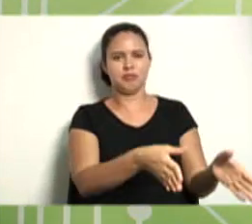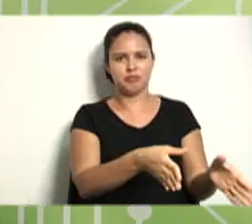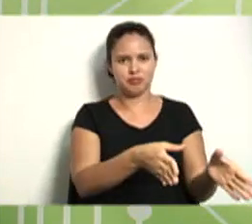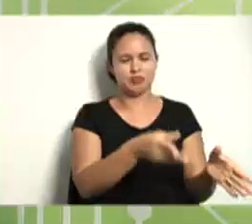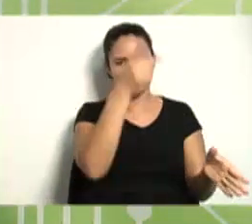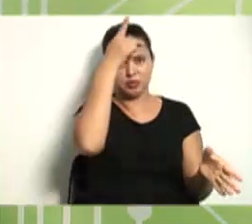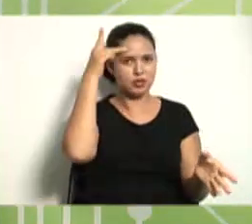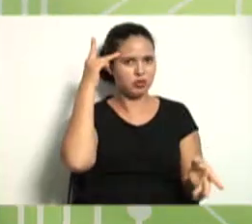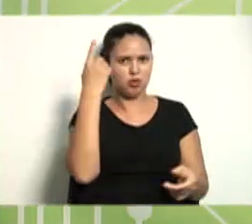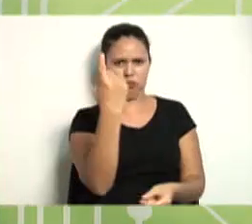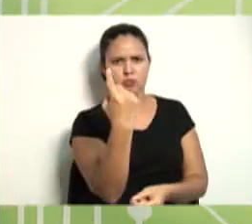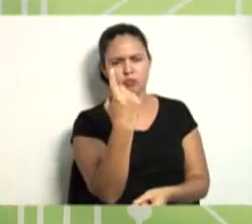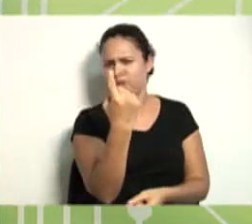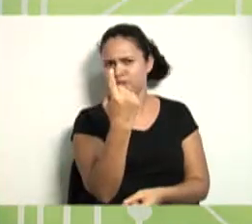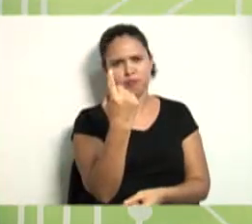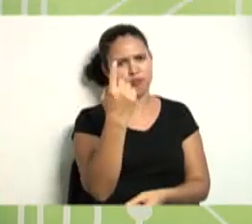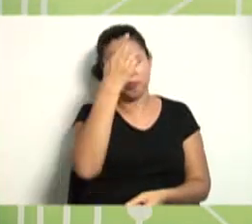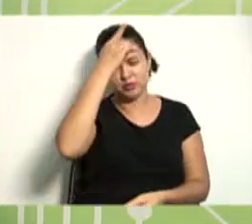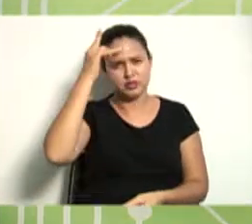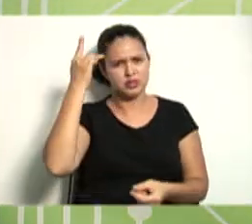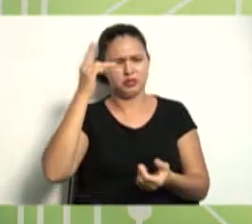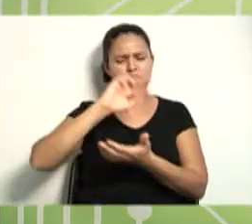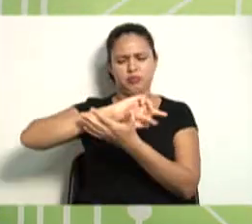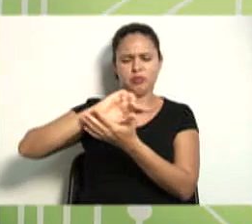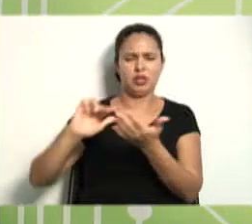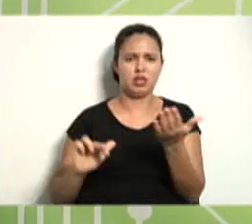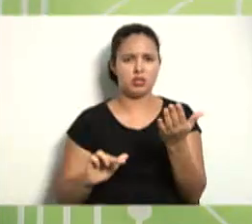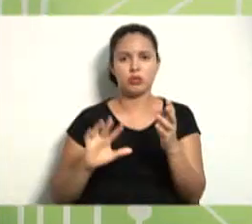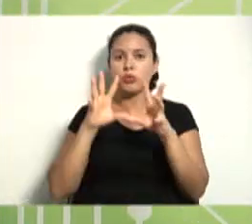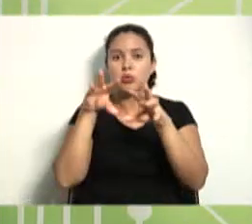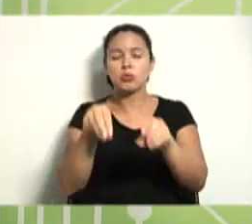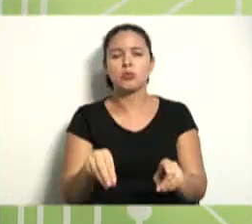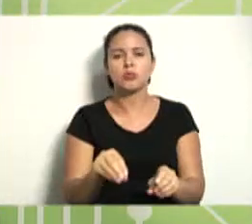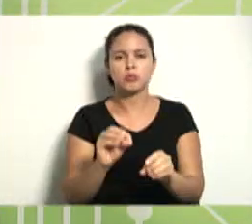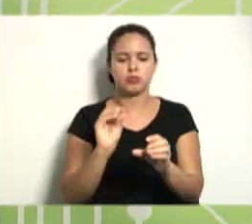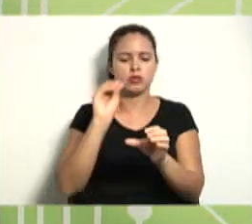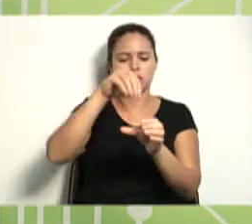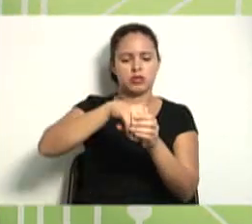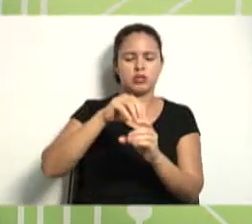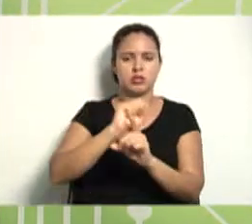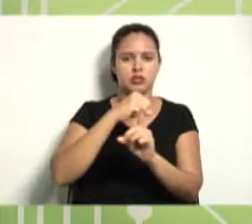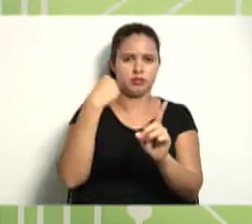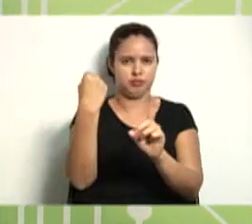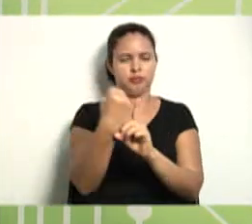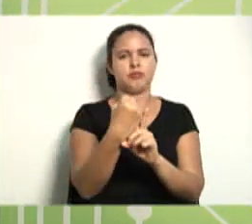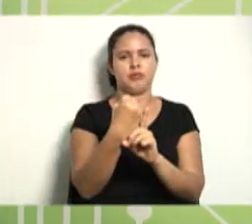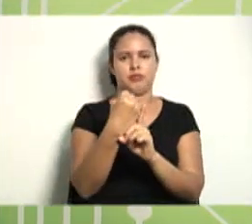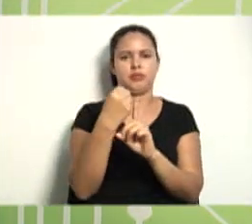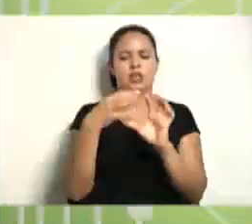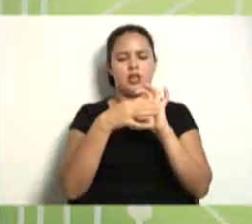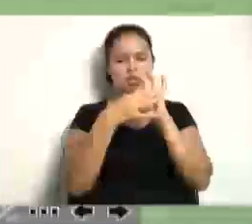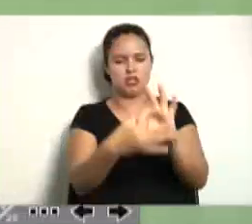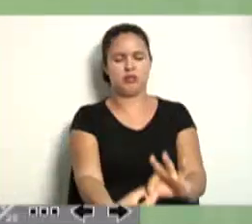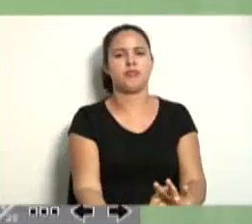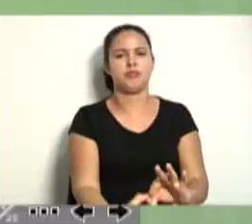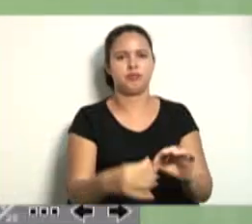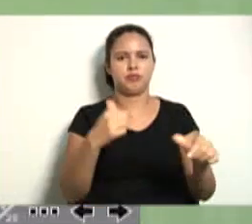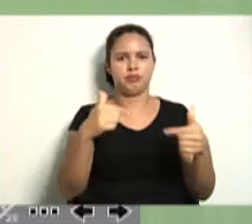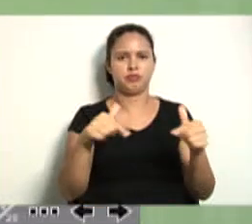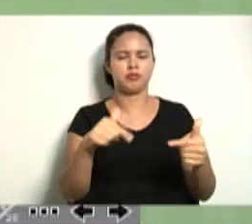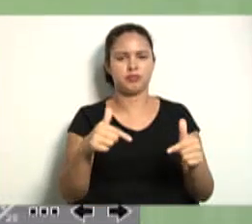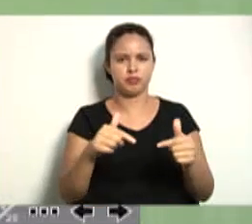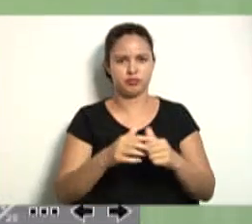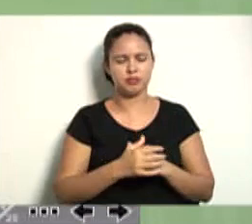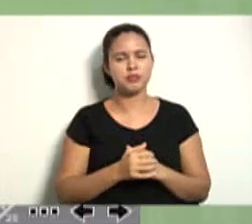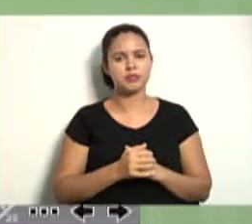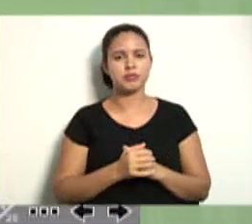muita gente, porque tudo na nossa sociedade está relacionado ao trabalho. Vamos passar aqui.